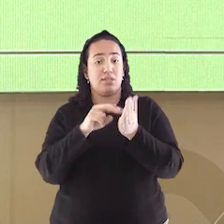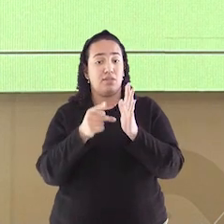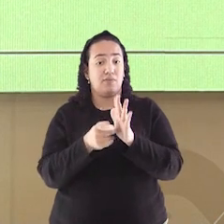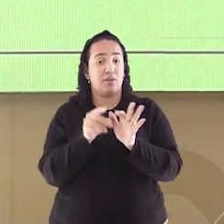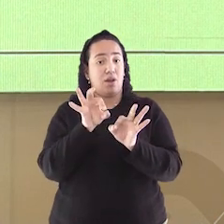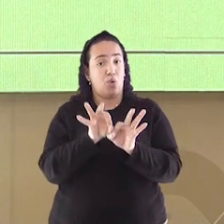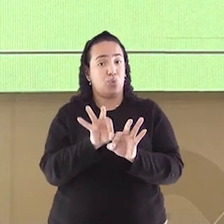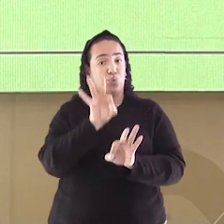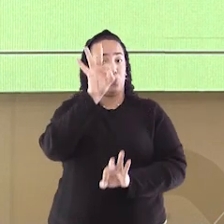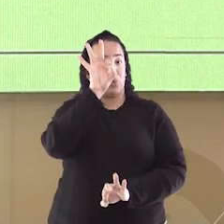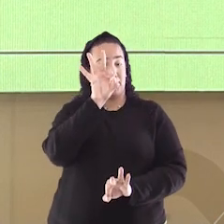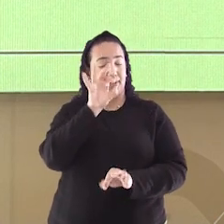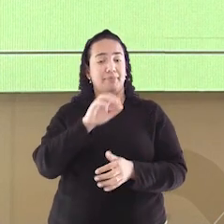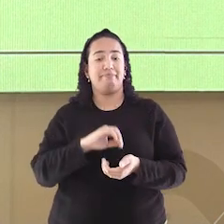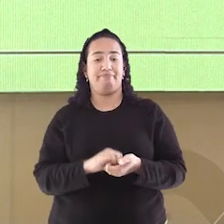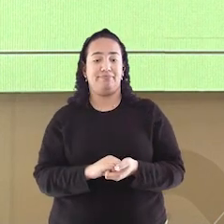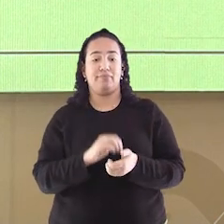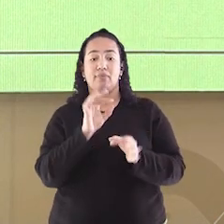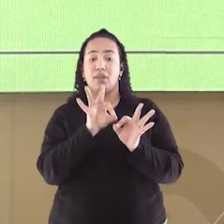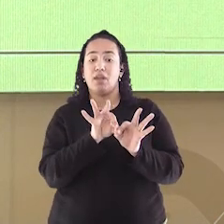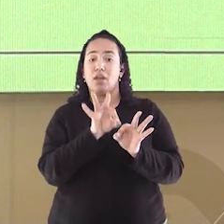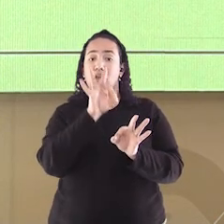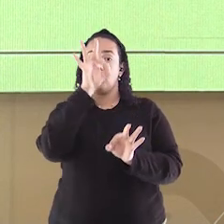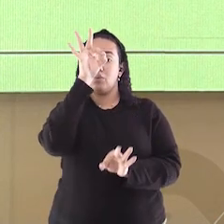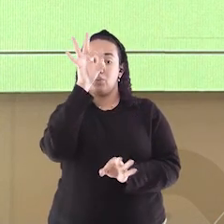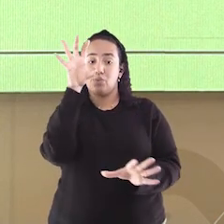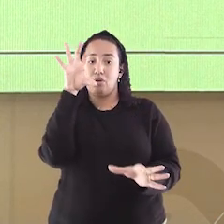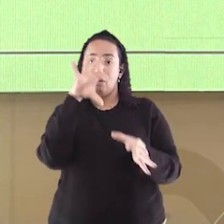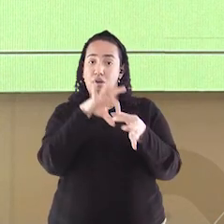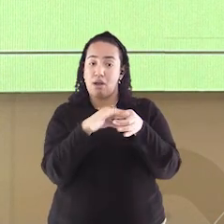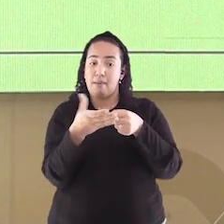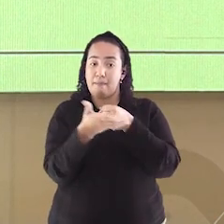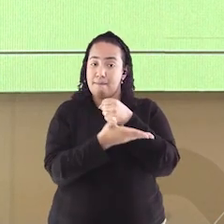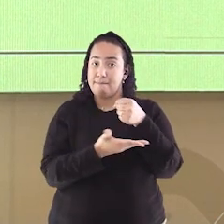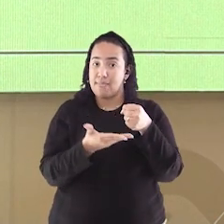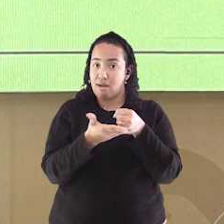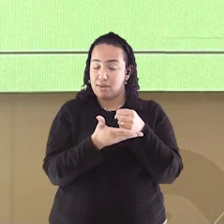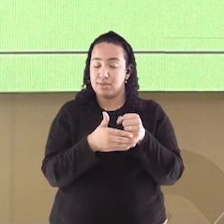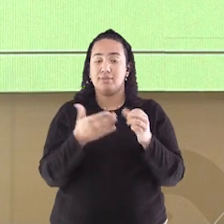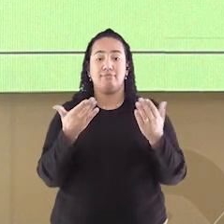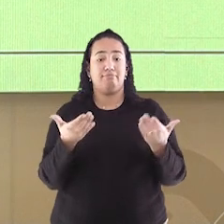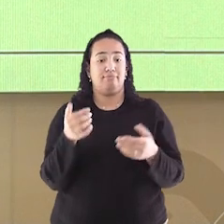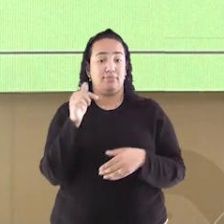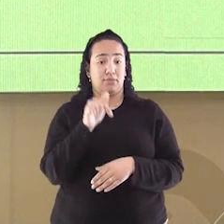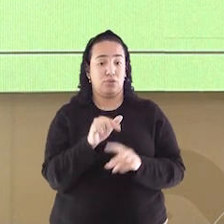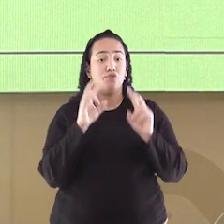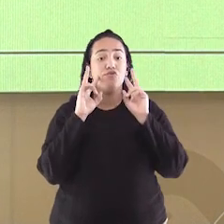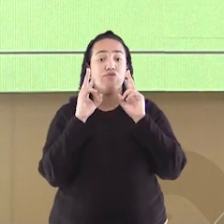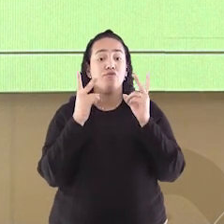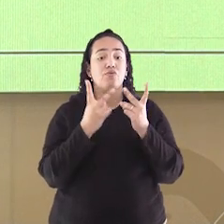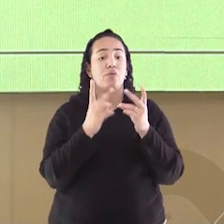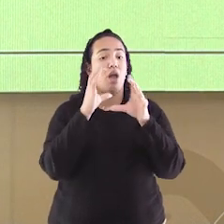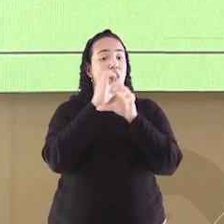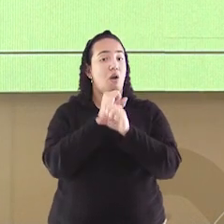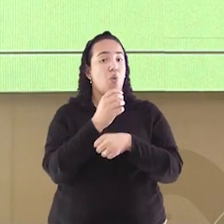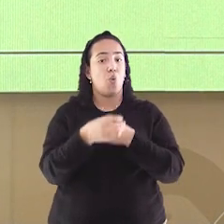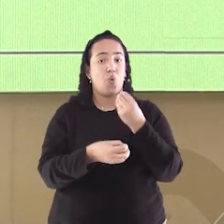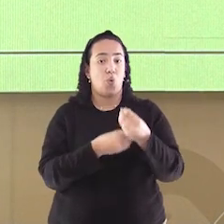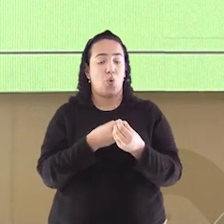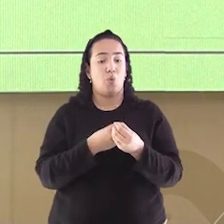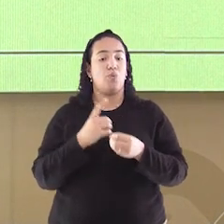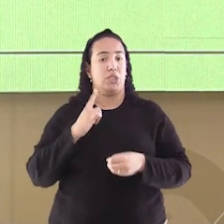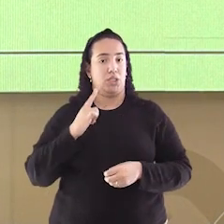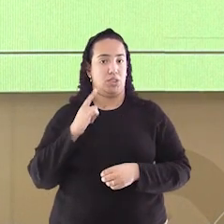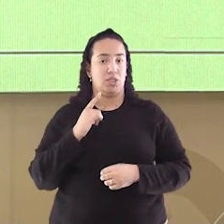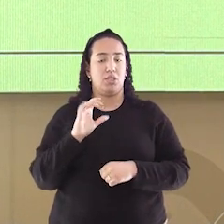do cilindro e a altura é perpendicular à base. Para calcular o volume de um cilindro, podemos